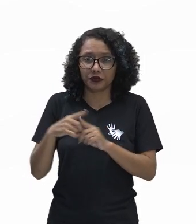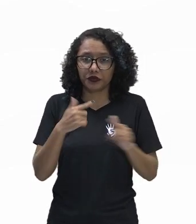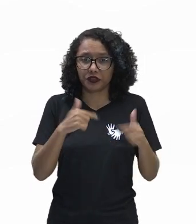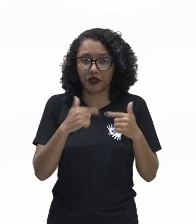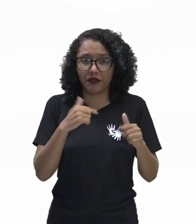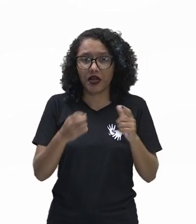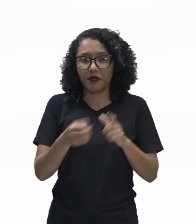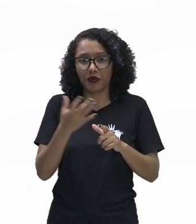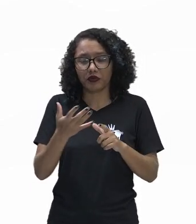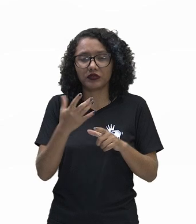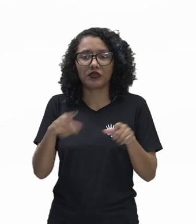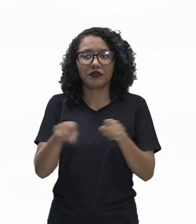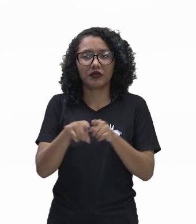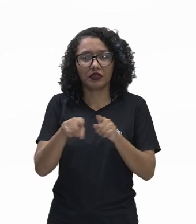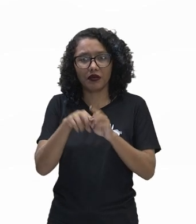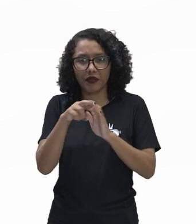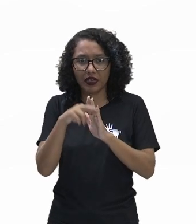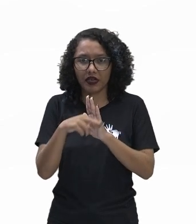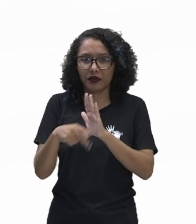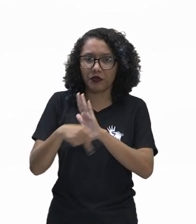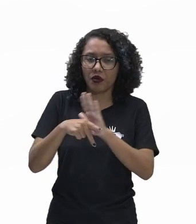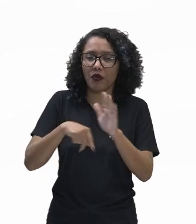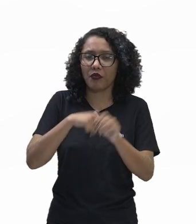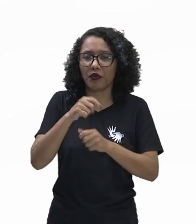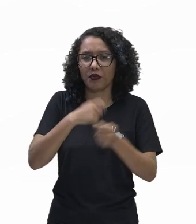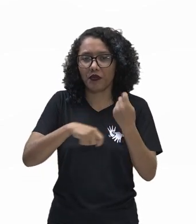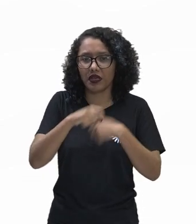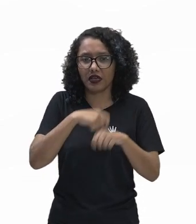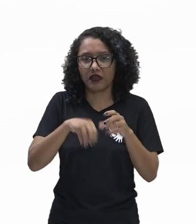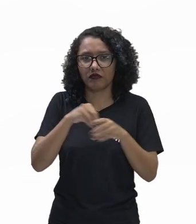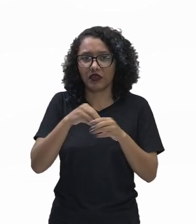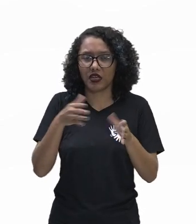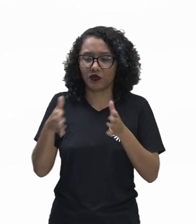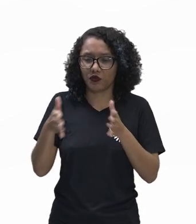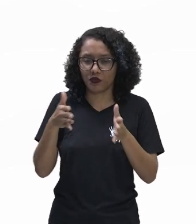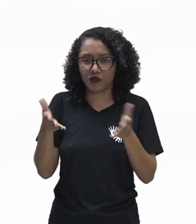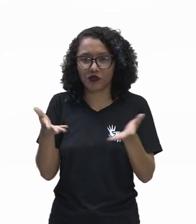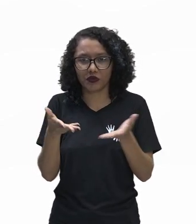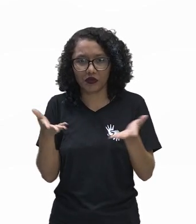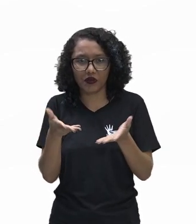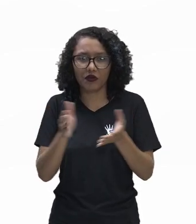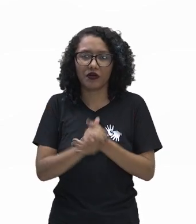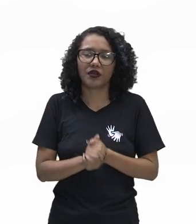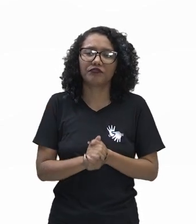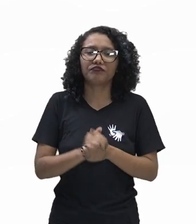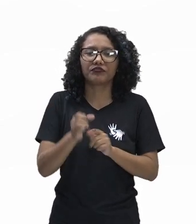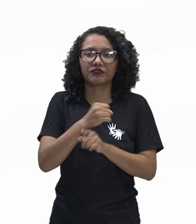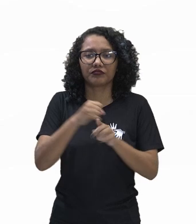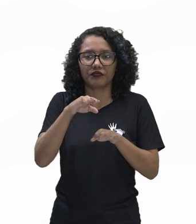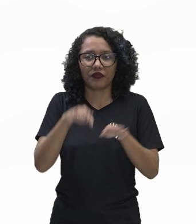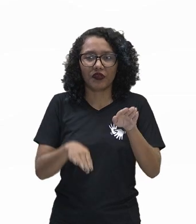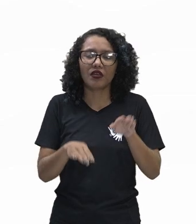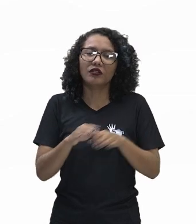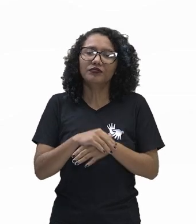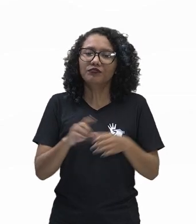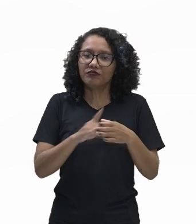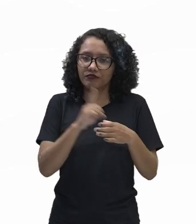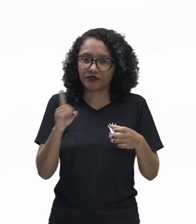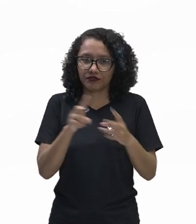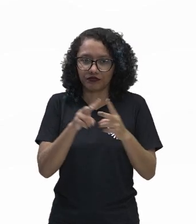trabalho, produção e configurações de mercado no mundo atual. Desigualdade social, exclusão digital